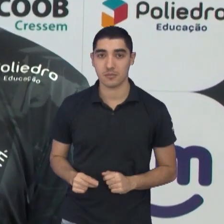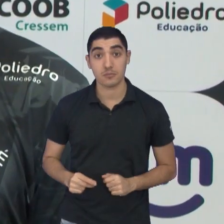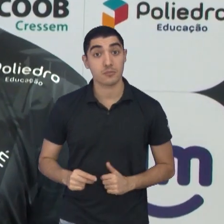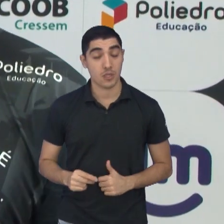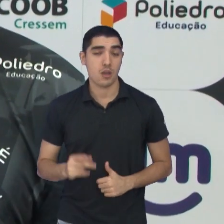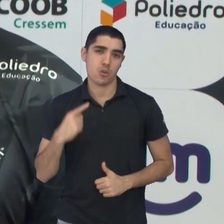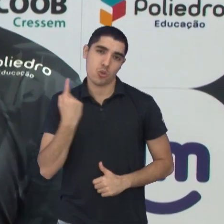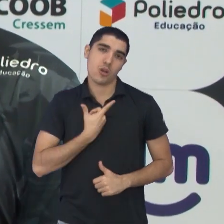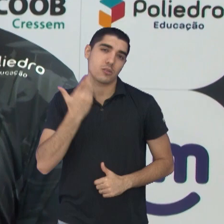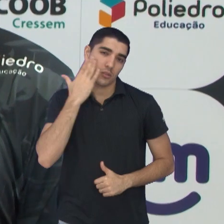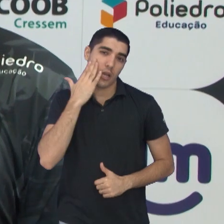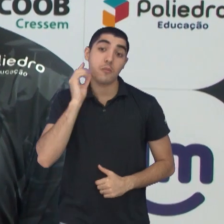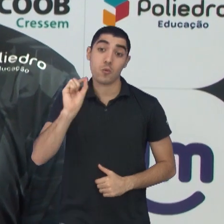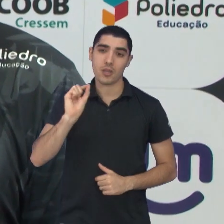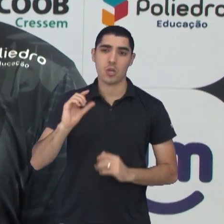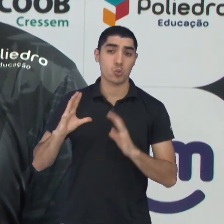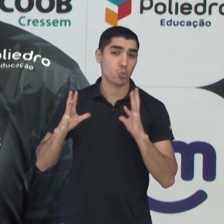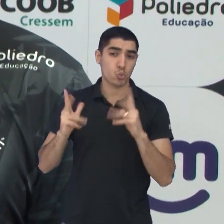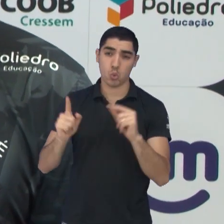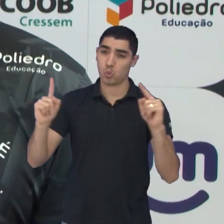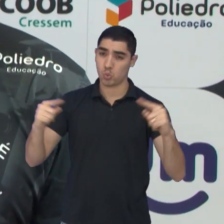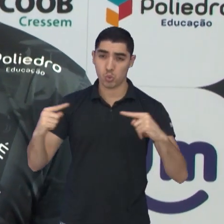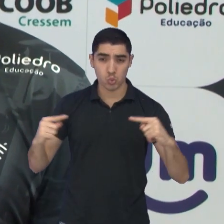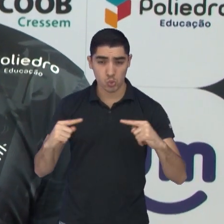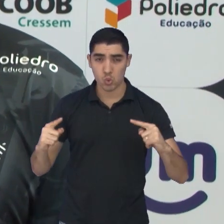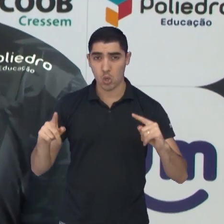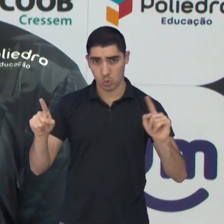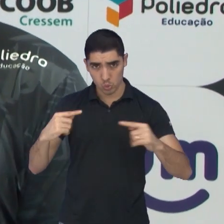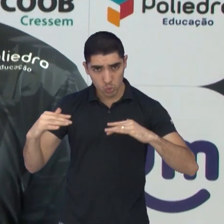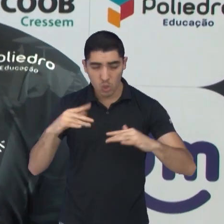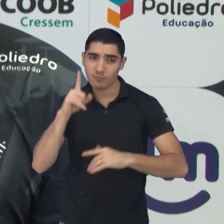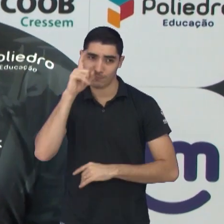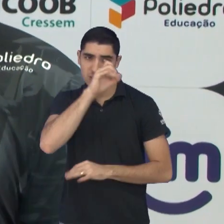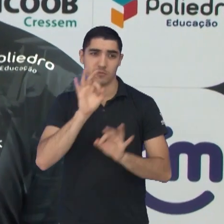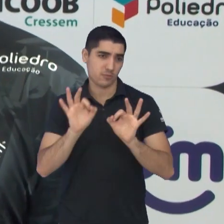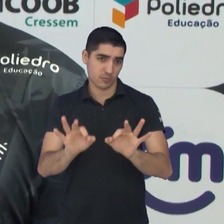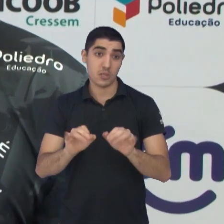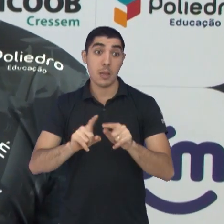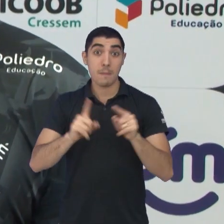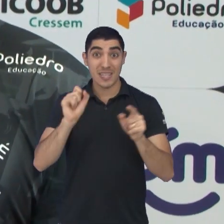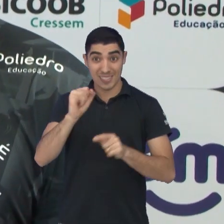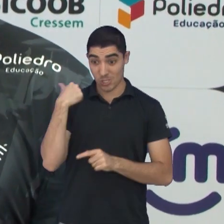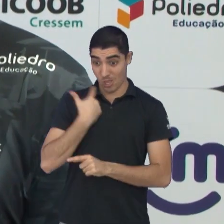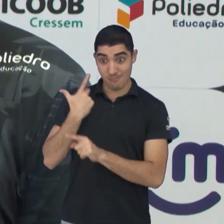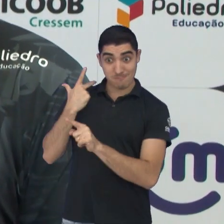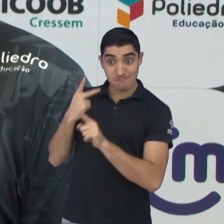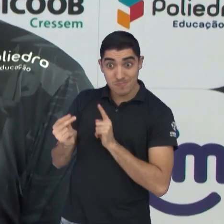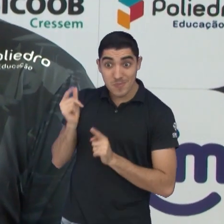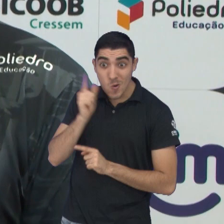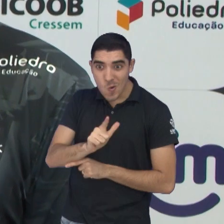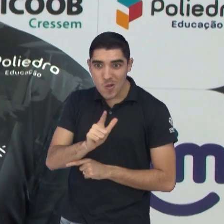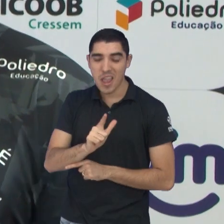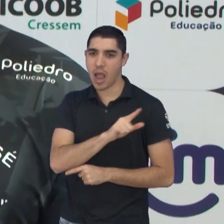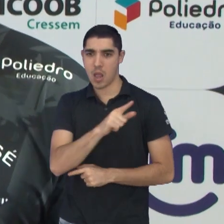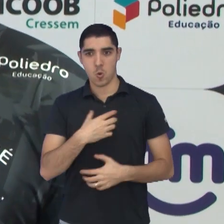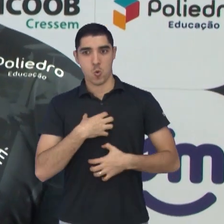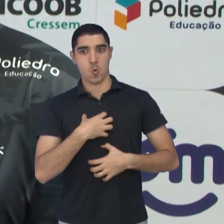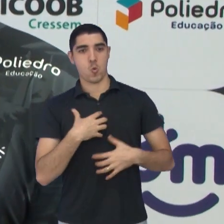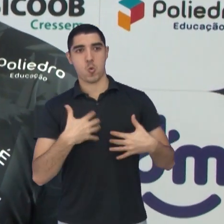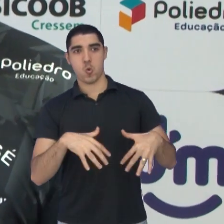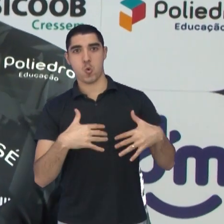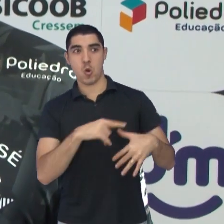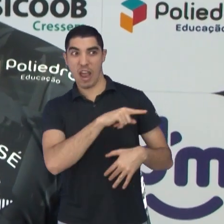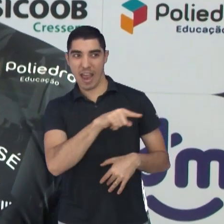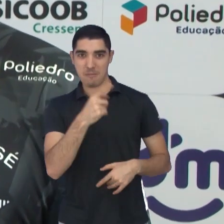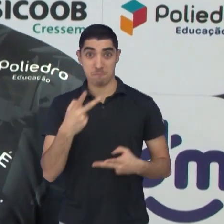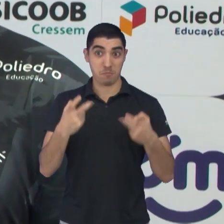posicionamento, a gente sabe que todos os jogos vão ser muito difíceis. E enfrentar a equipe assim, a gente sabe que se a gente ganha, vão olhar com outros olhos pra gente. Então, na verdade, a